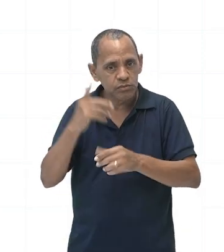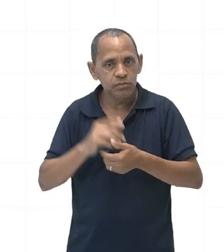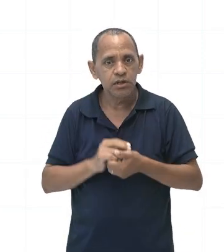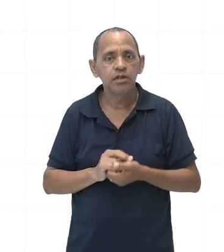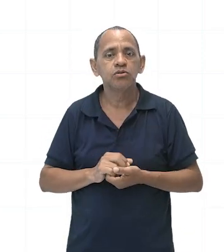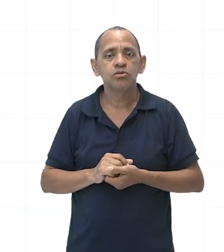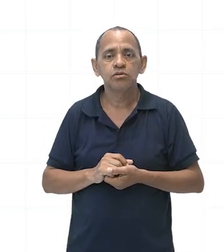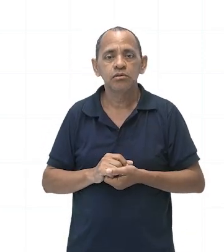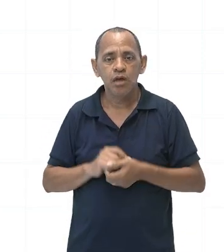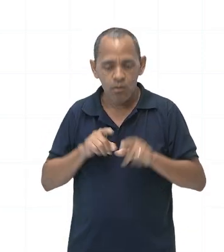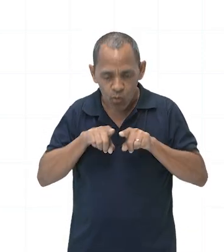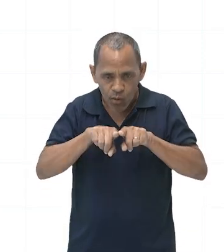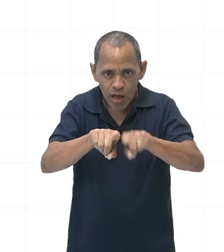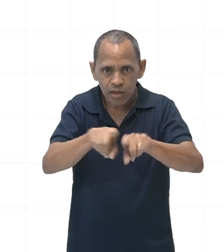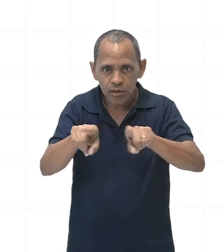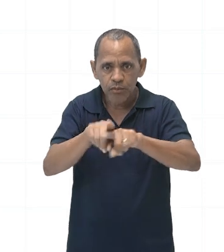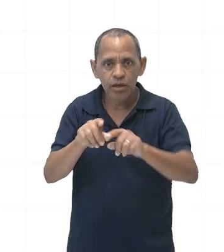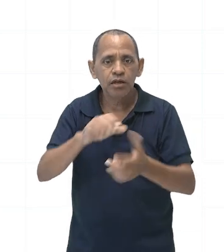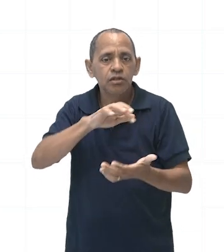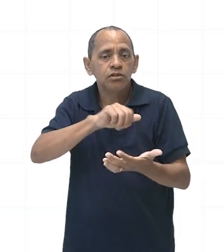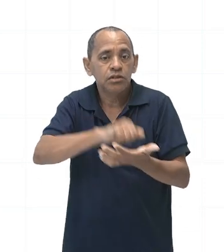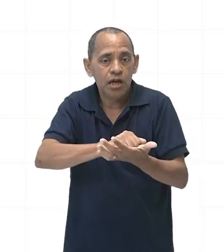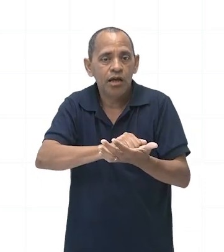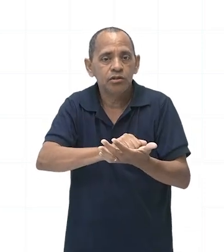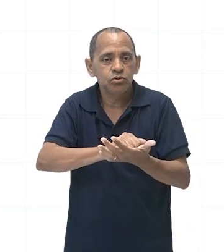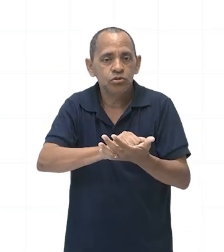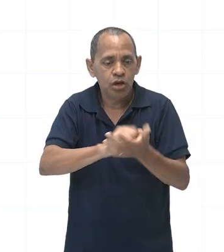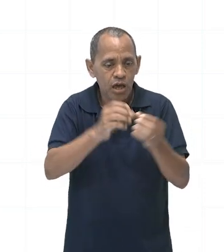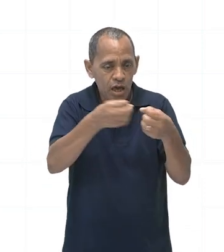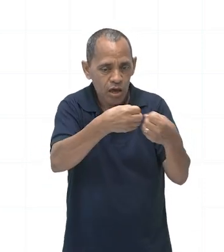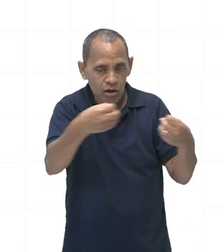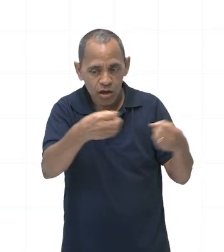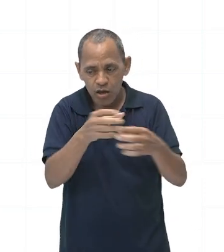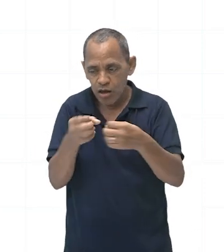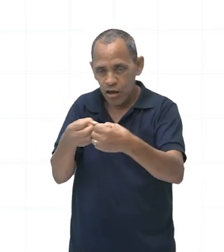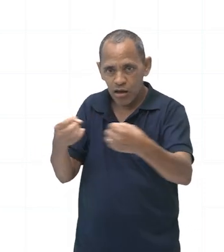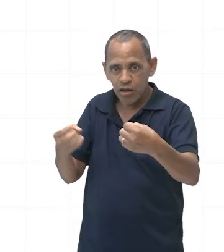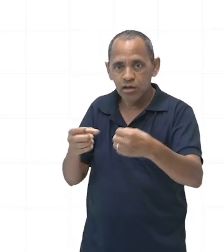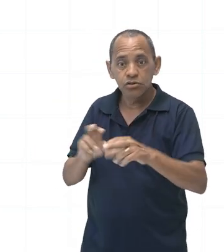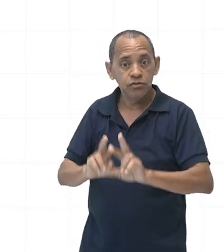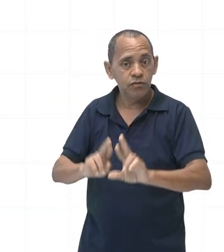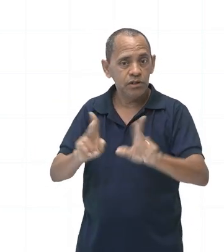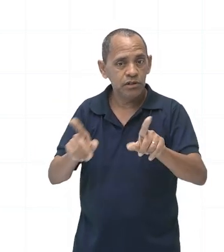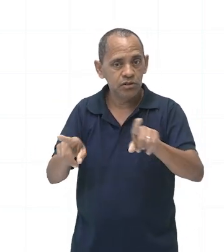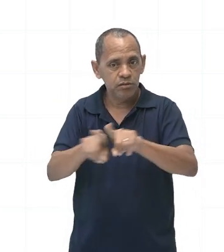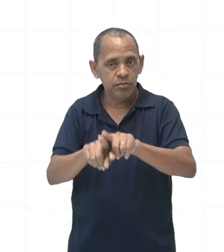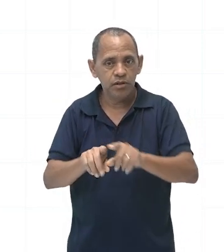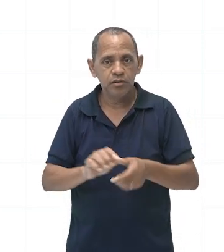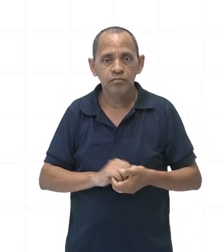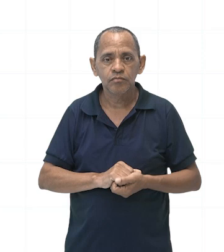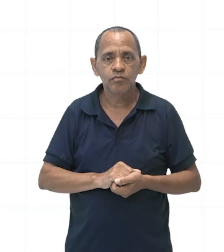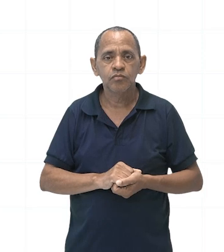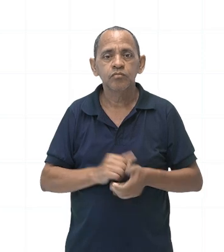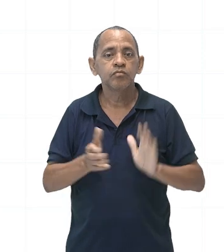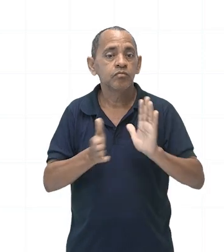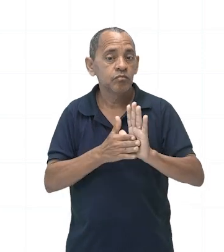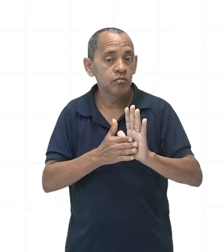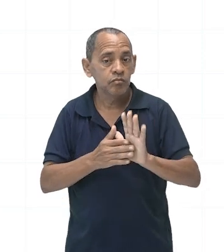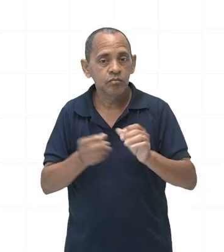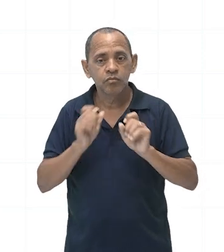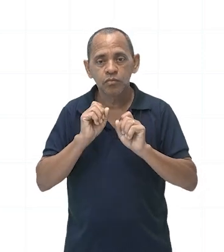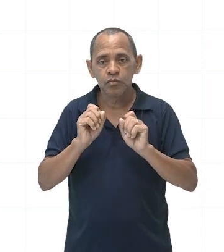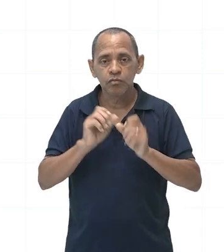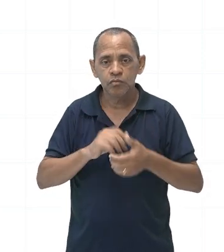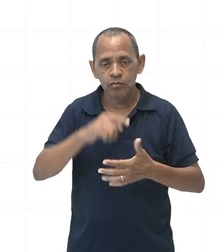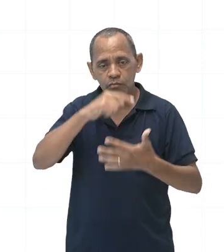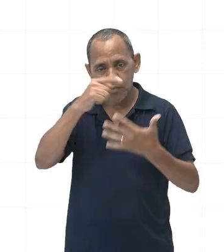simultâneos, registrados em orações diferentes. Então, acontecimentos simultâneos ao mesmo tempo, né? A proporção que, ao passo que,